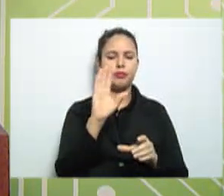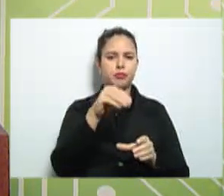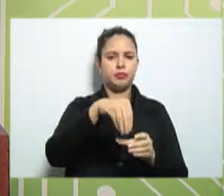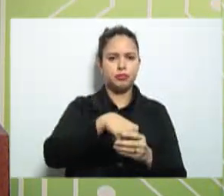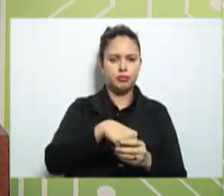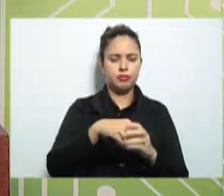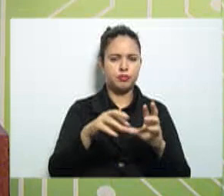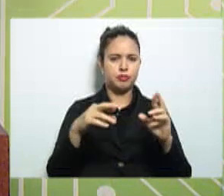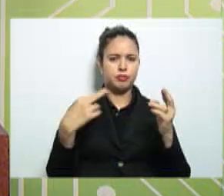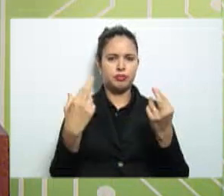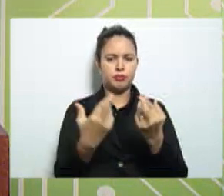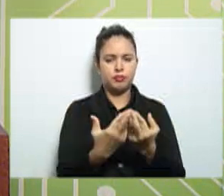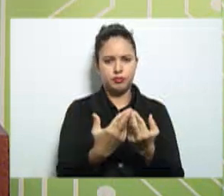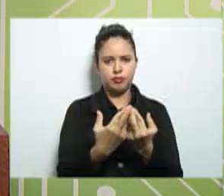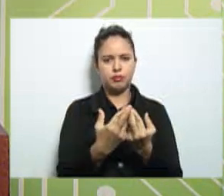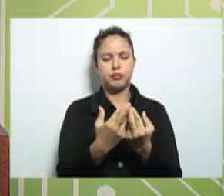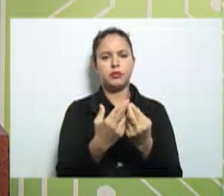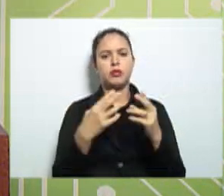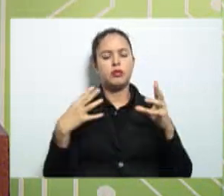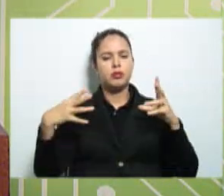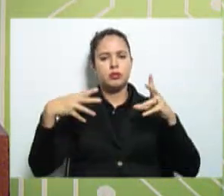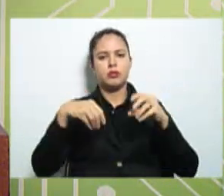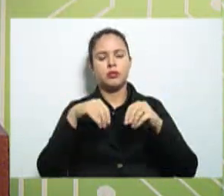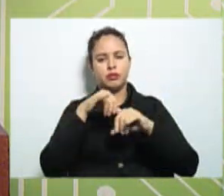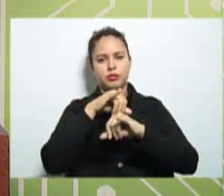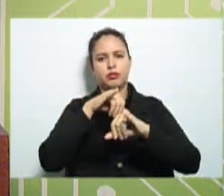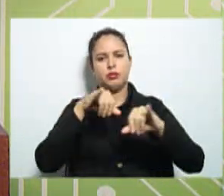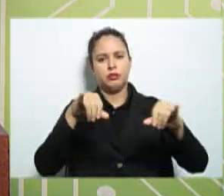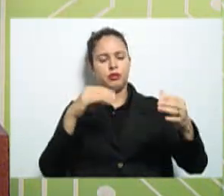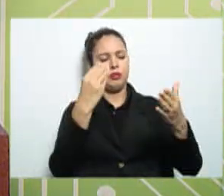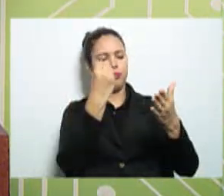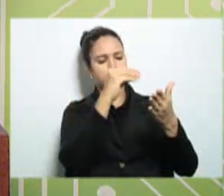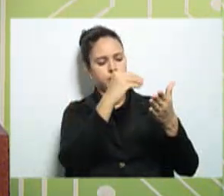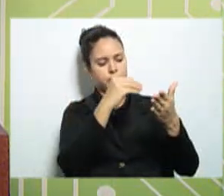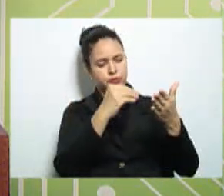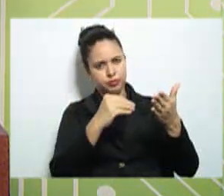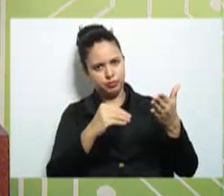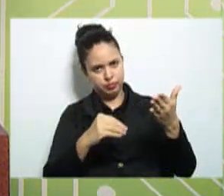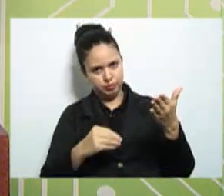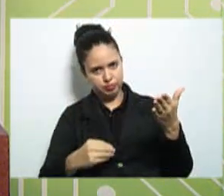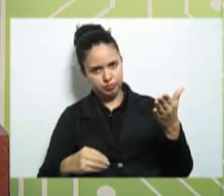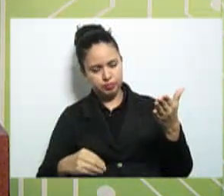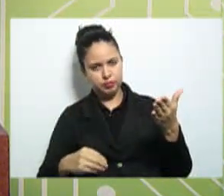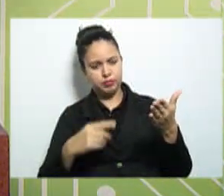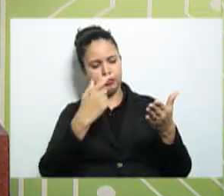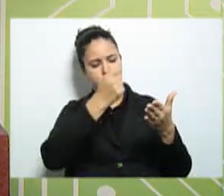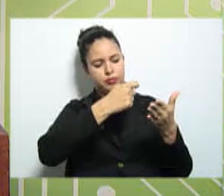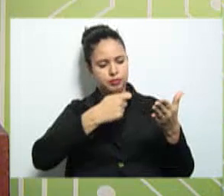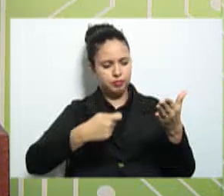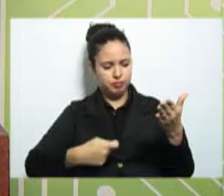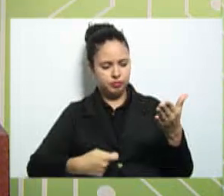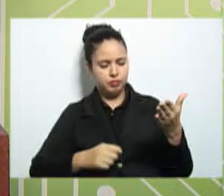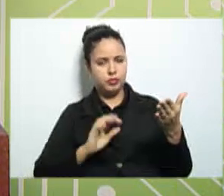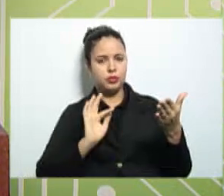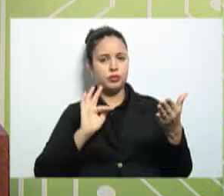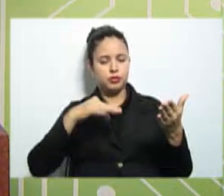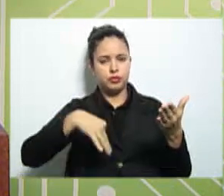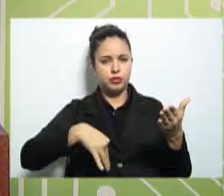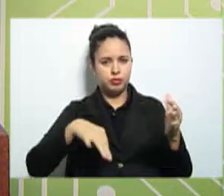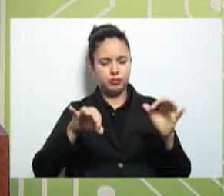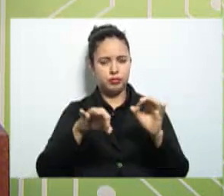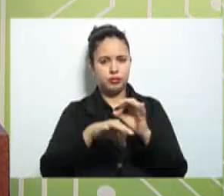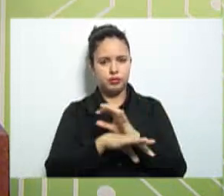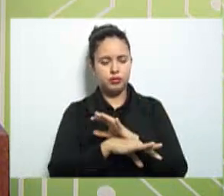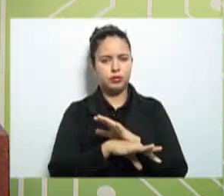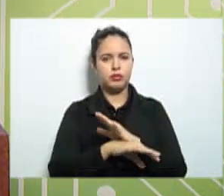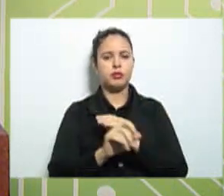reunião. Quando todas as informações que foram discutidas já foram escritas ali, vocês vão fazer o fecho, que na